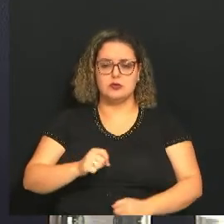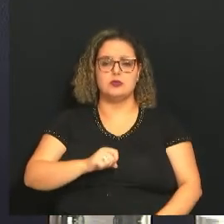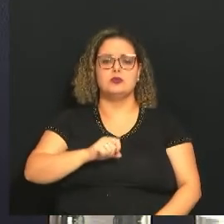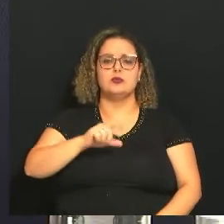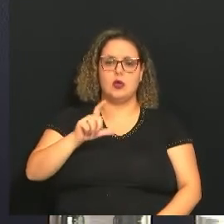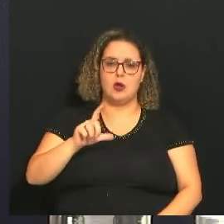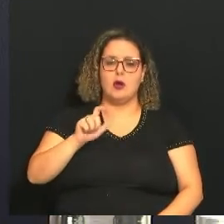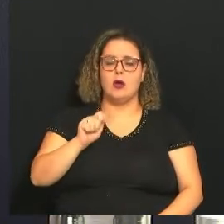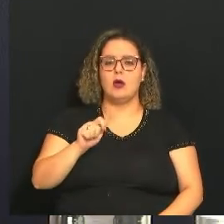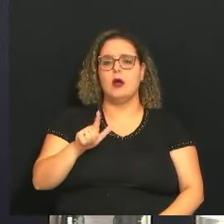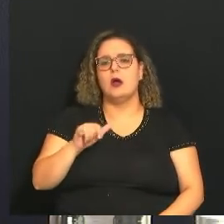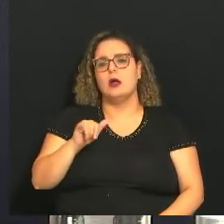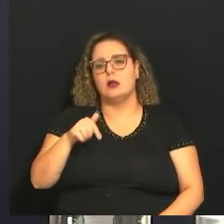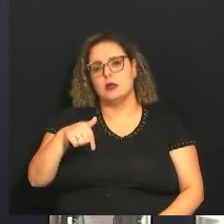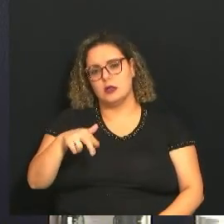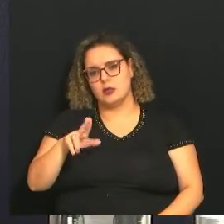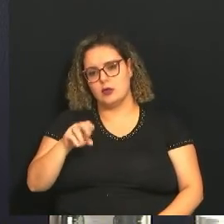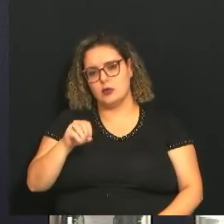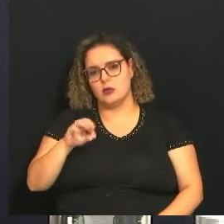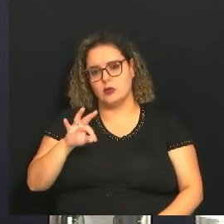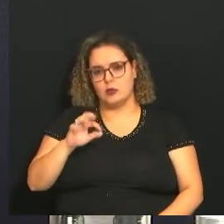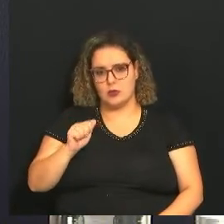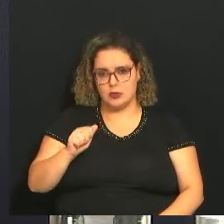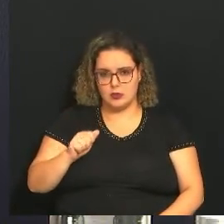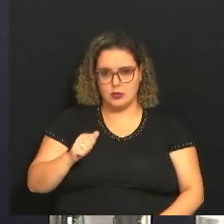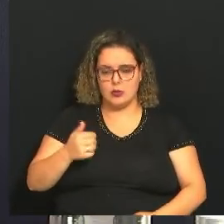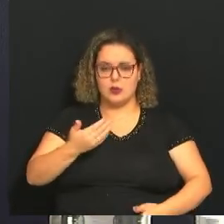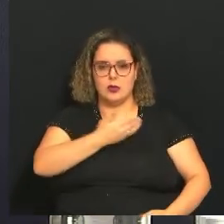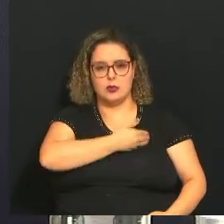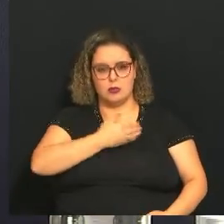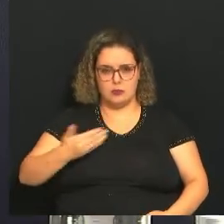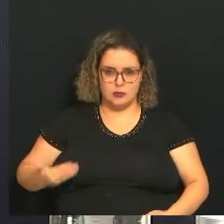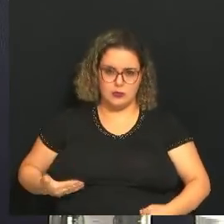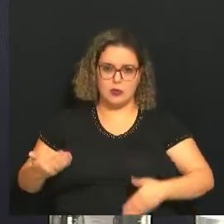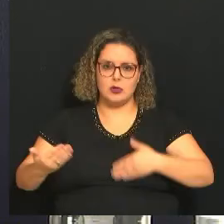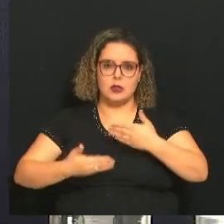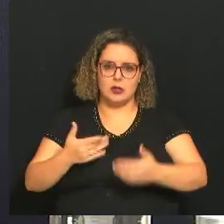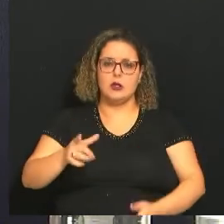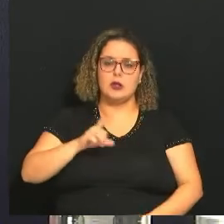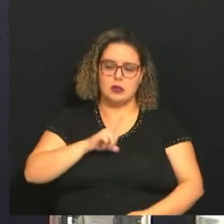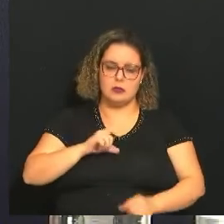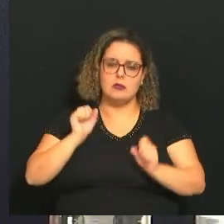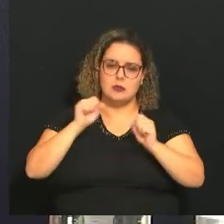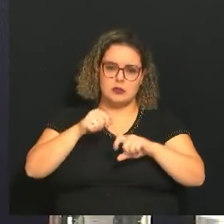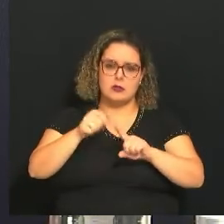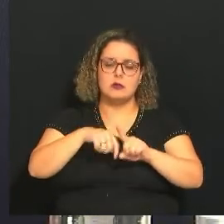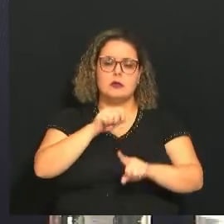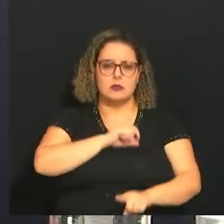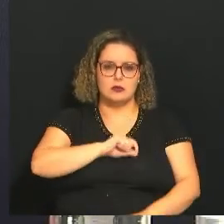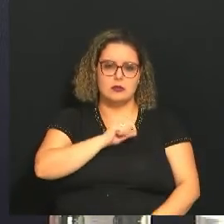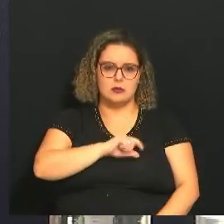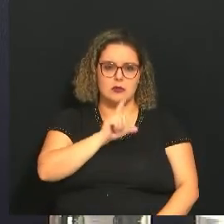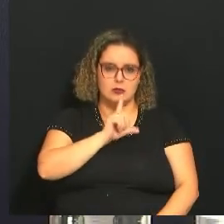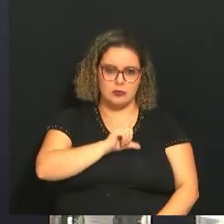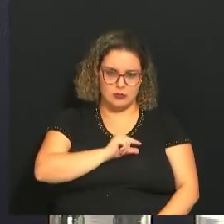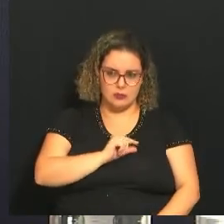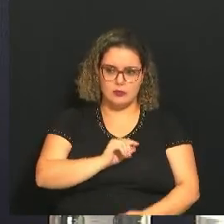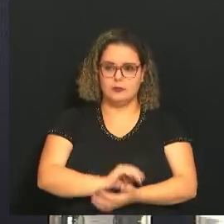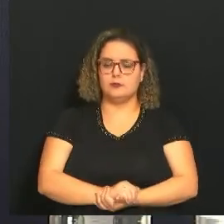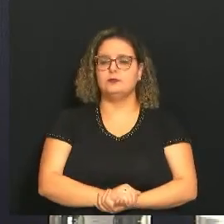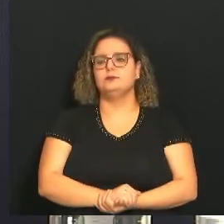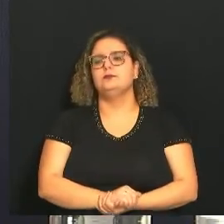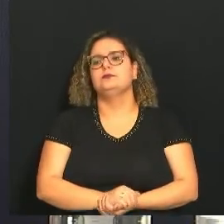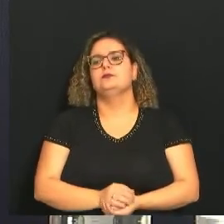Por isso que eu sempre costumo dizer que o servidor público aqui em Campinas teve redução salarial. Phil, você pode comentar